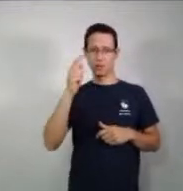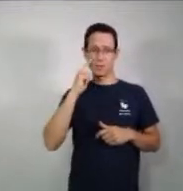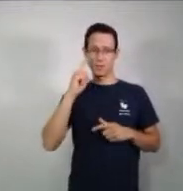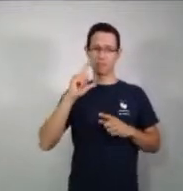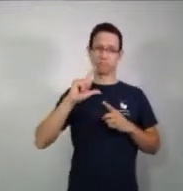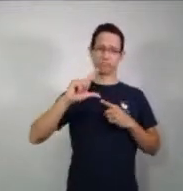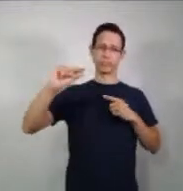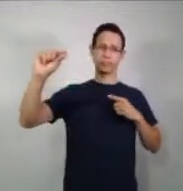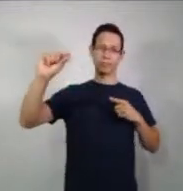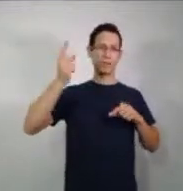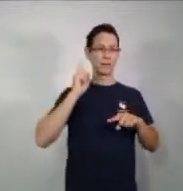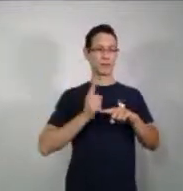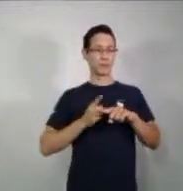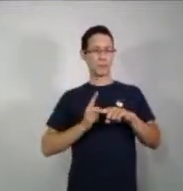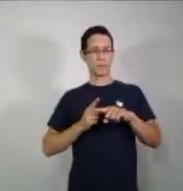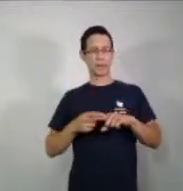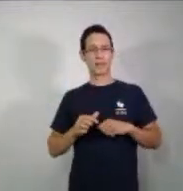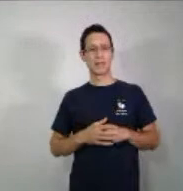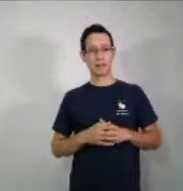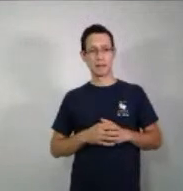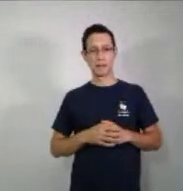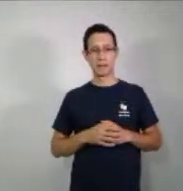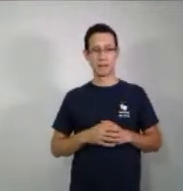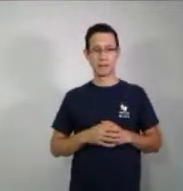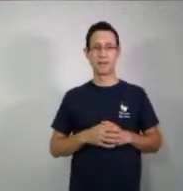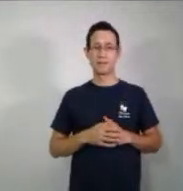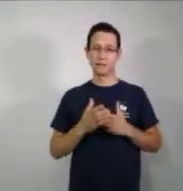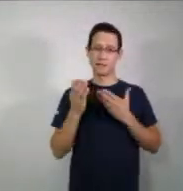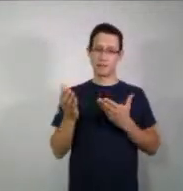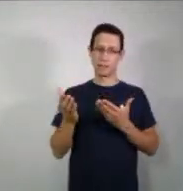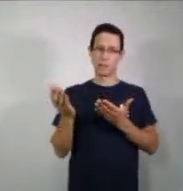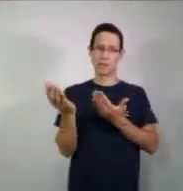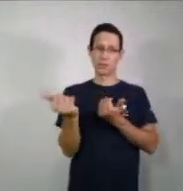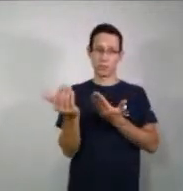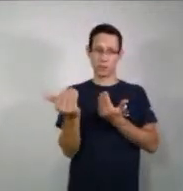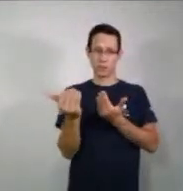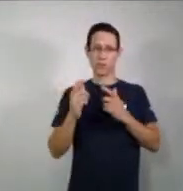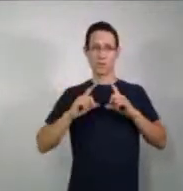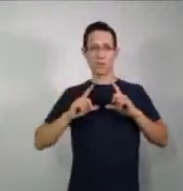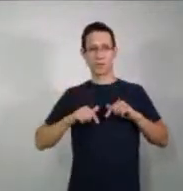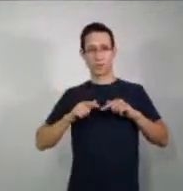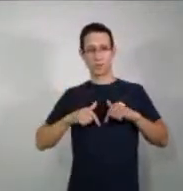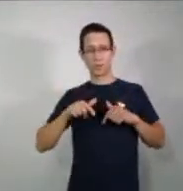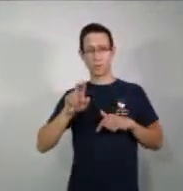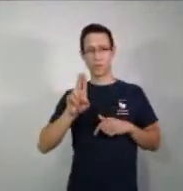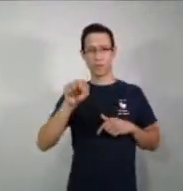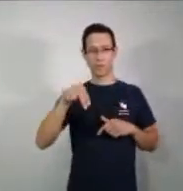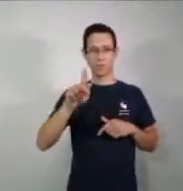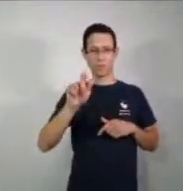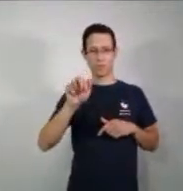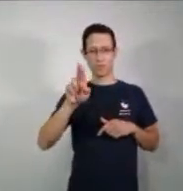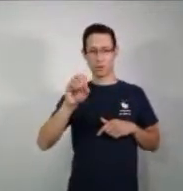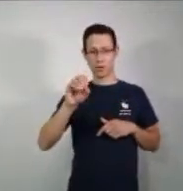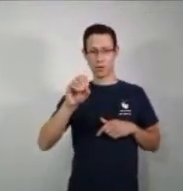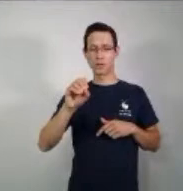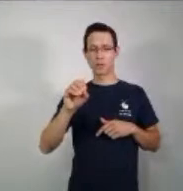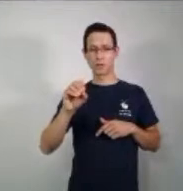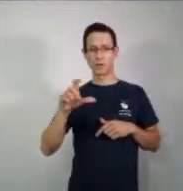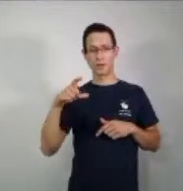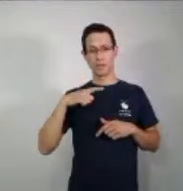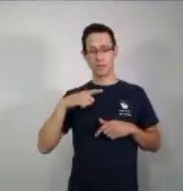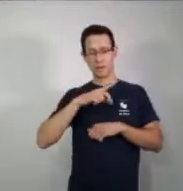certo momento, ele é um jovem judeu-húngaro, a Hungria, né, já